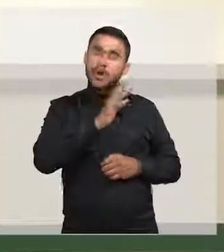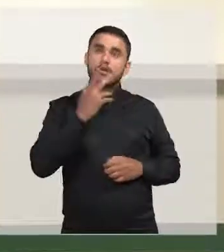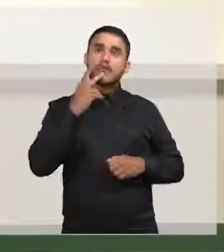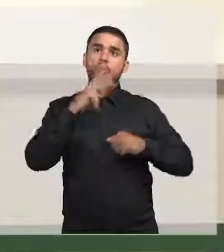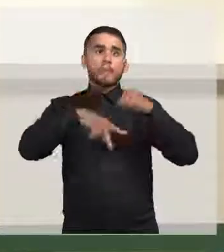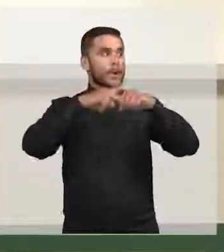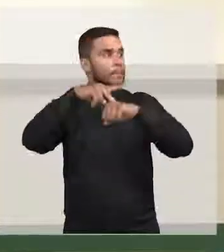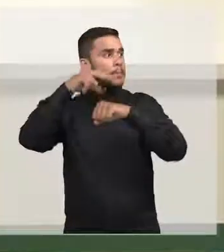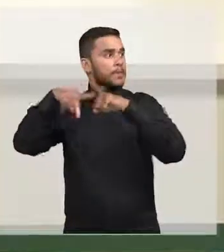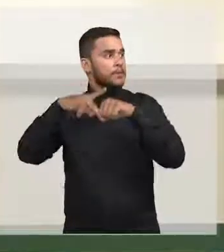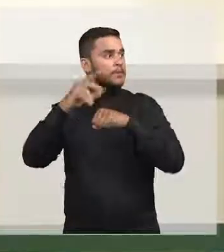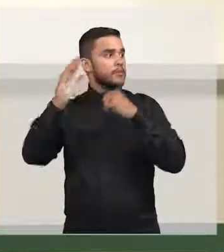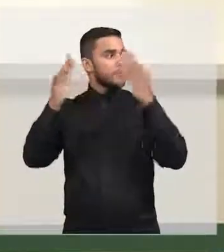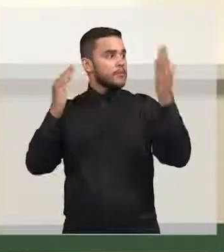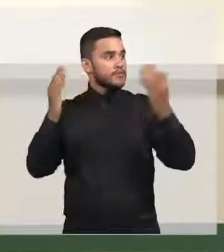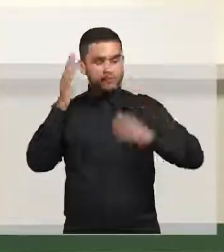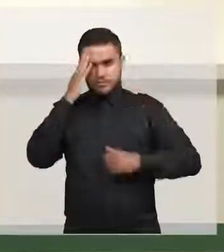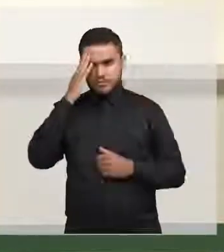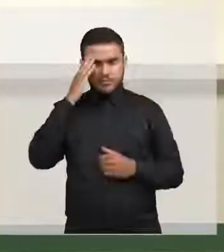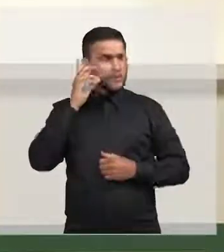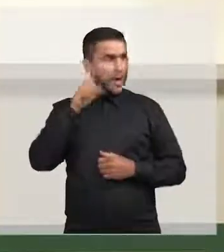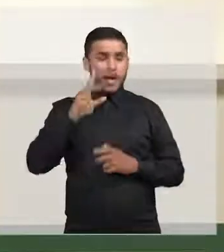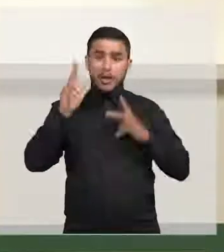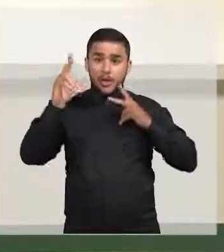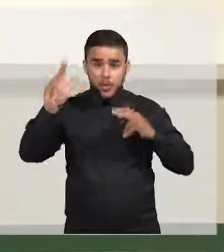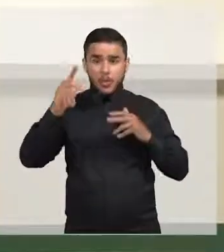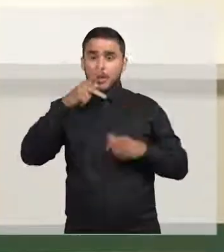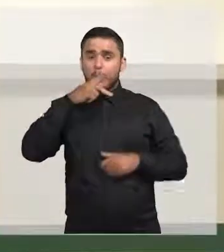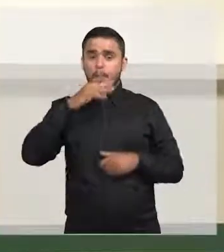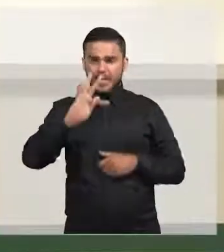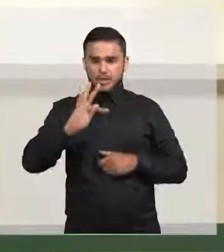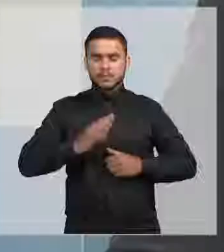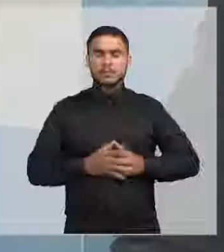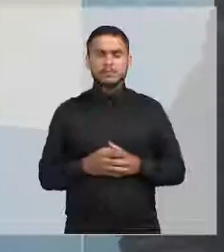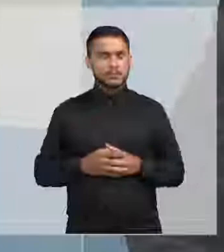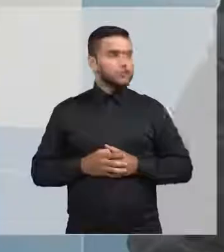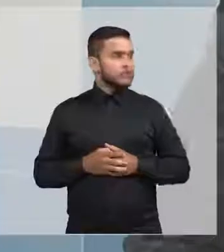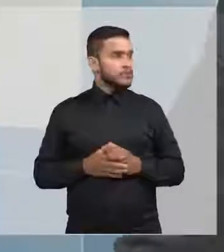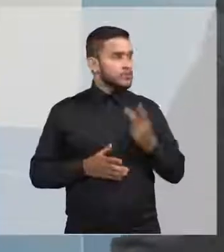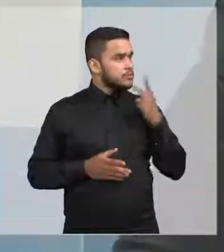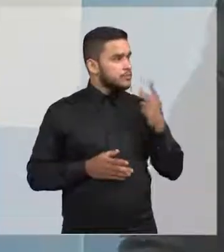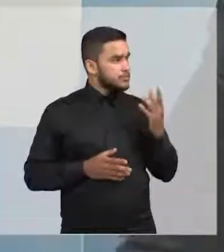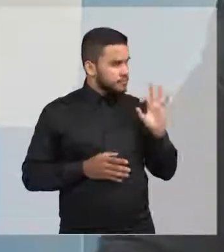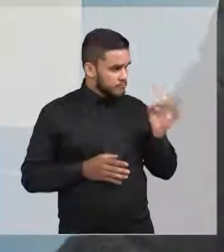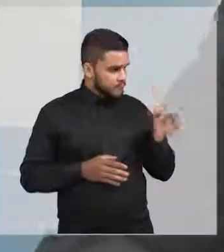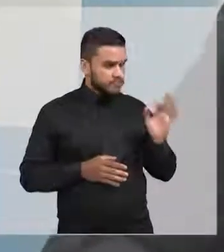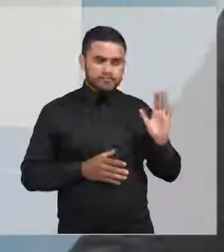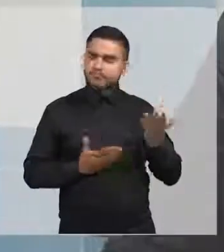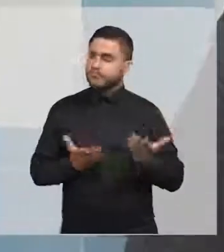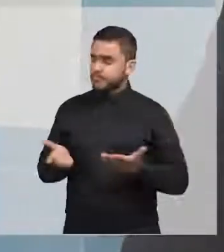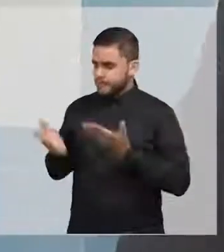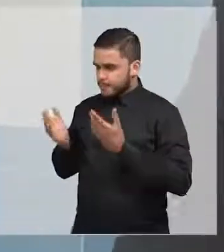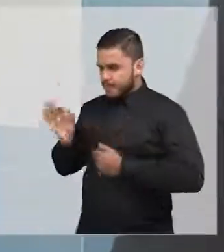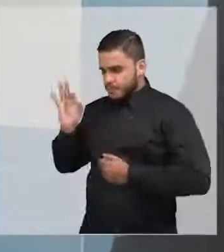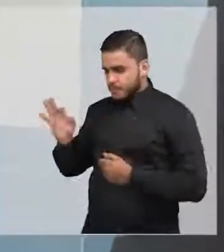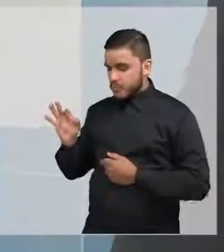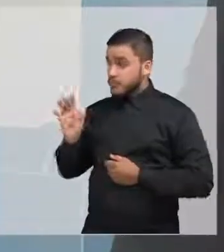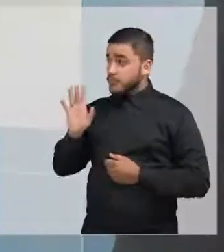ex-presidente, é um ato politiqueiro, cara. Se tu for pensar dessa maneira, tu está dizendo que foi tudo